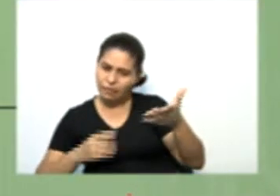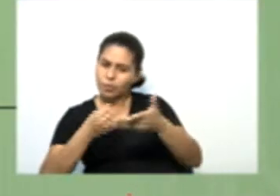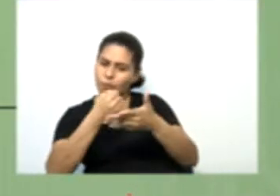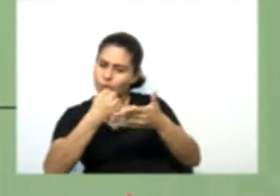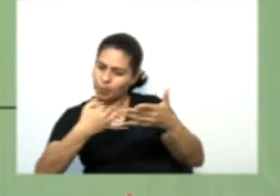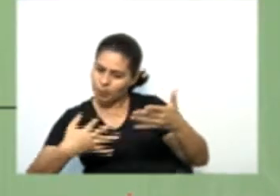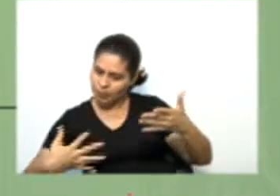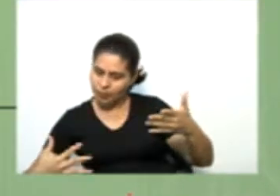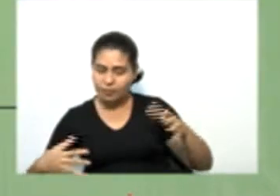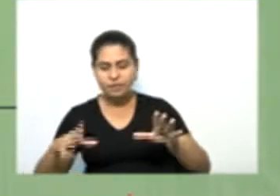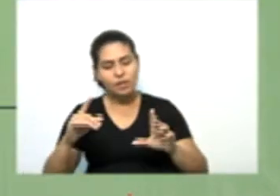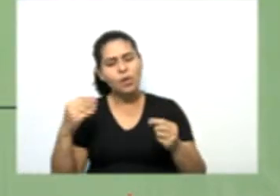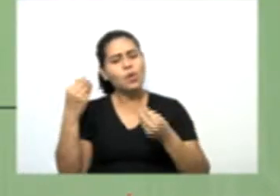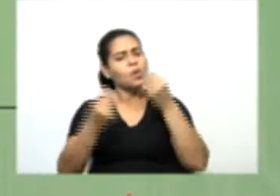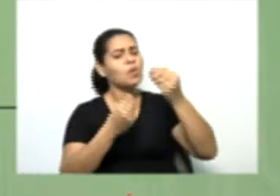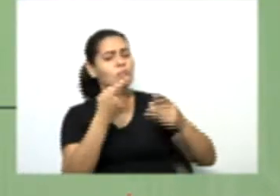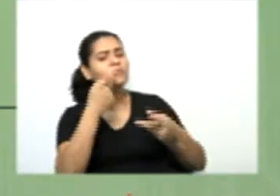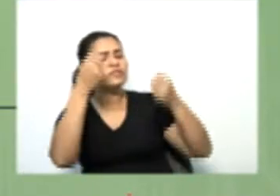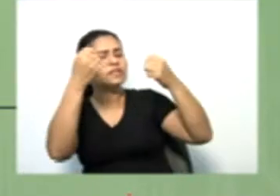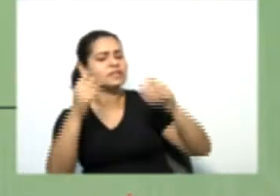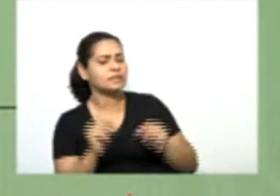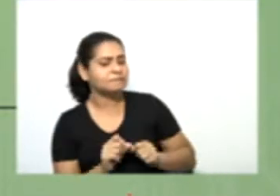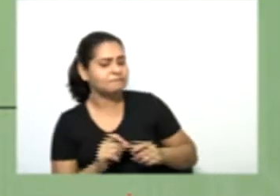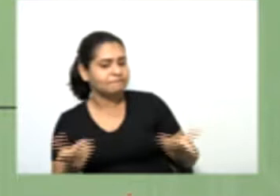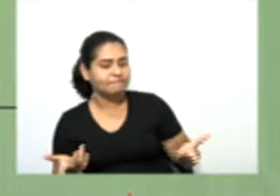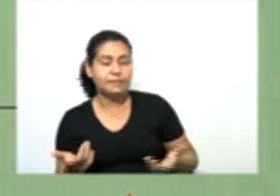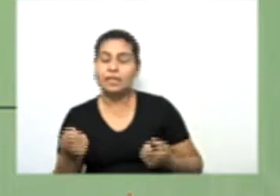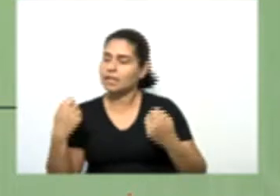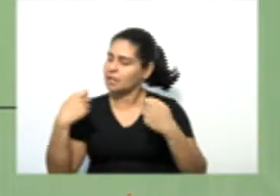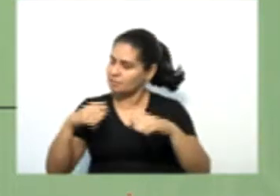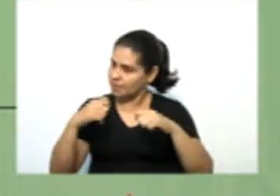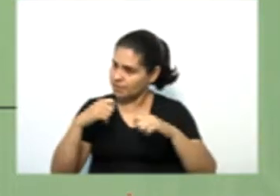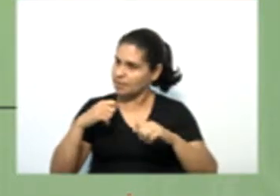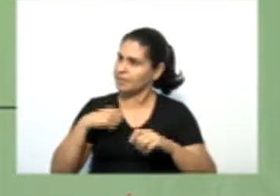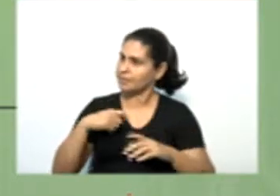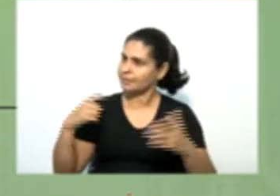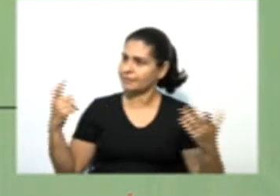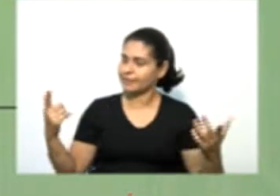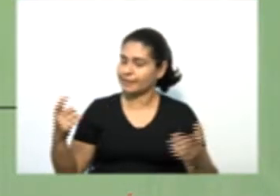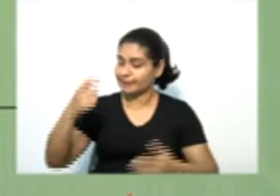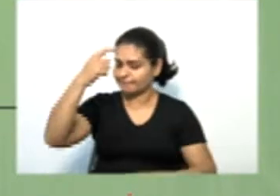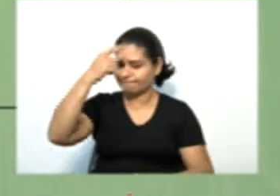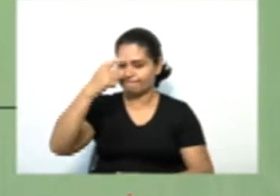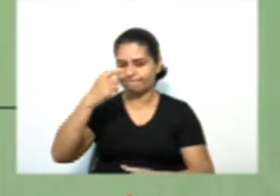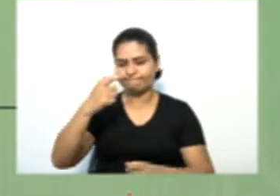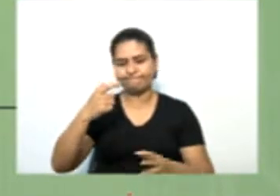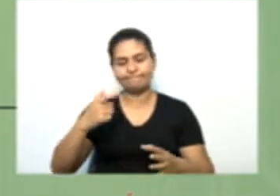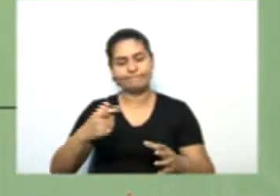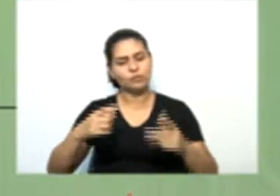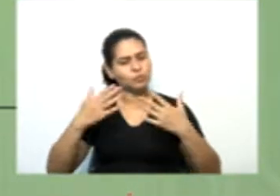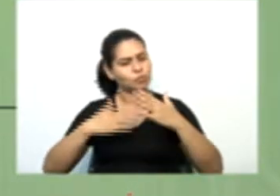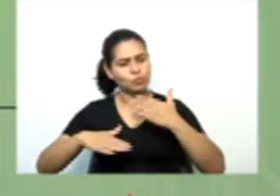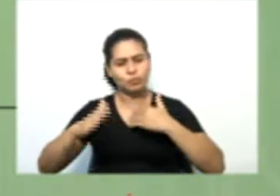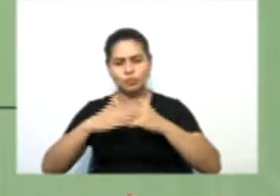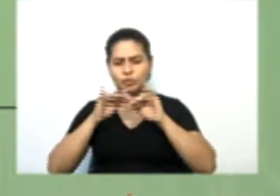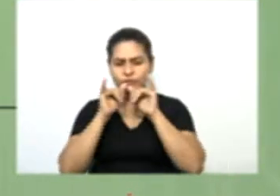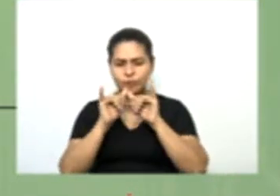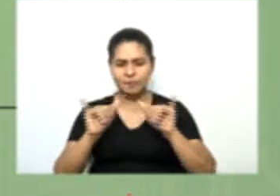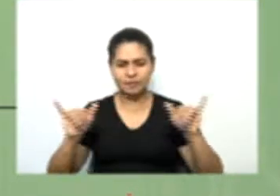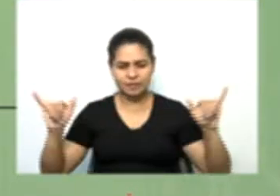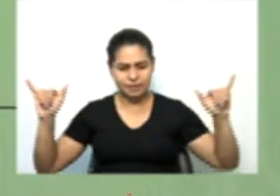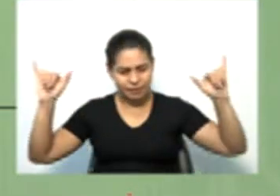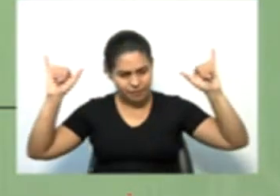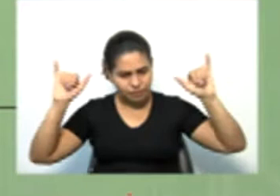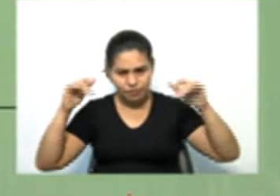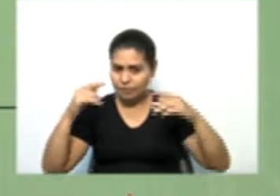pertinente, tá certo? Como devo negociar com ele? Esteja preparado para fornecer-lhe todas as informações, para não